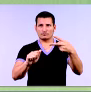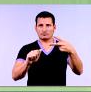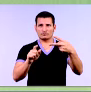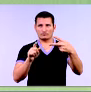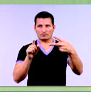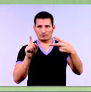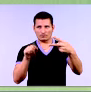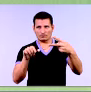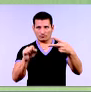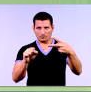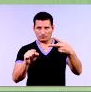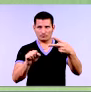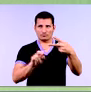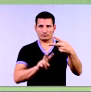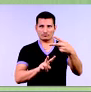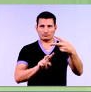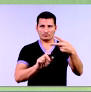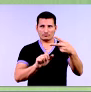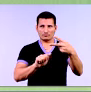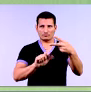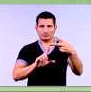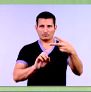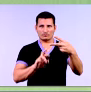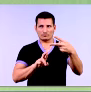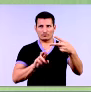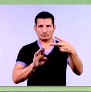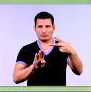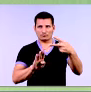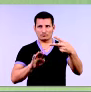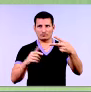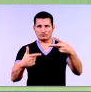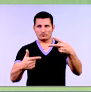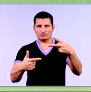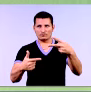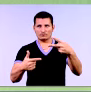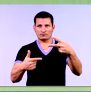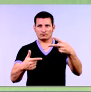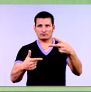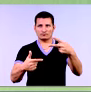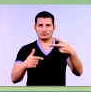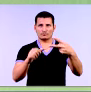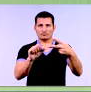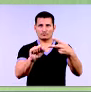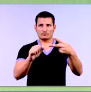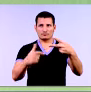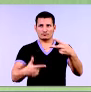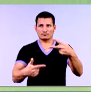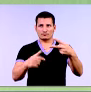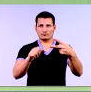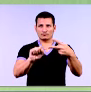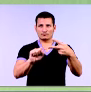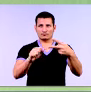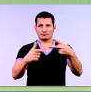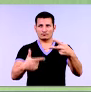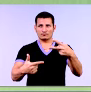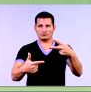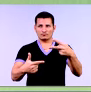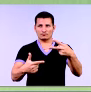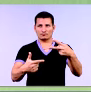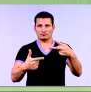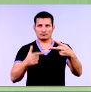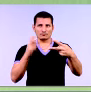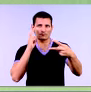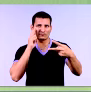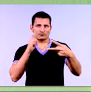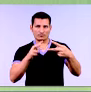8, a variável valor B, que é 2. 8 e 2. Observem, como muito bem dito